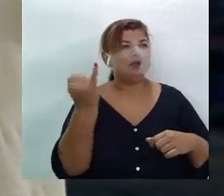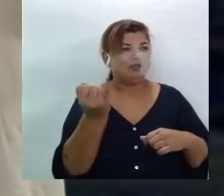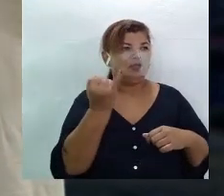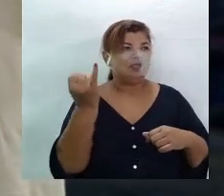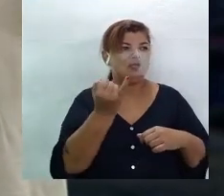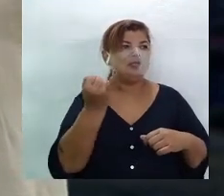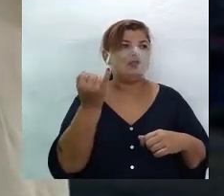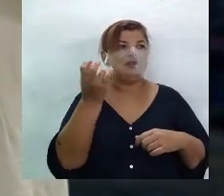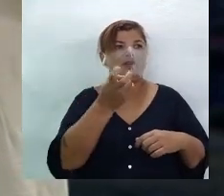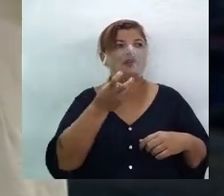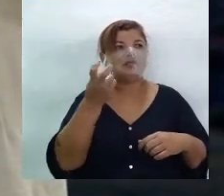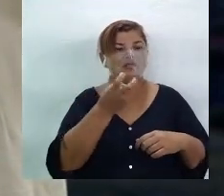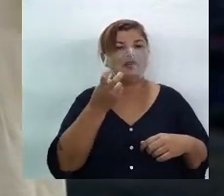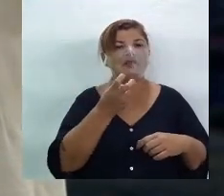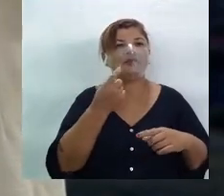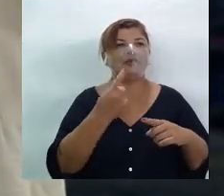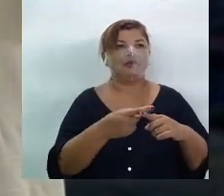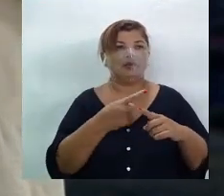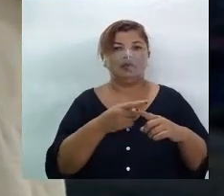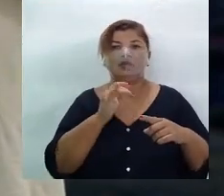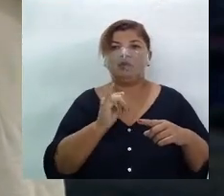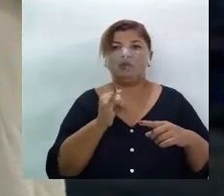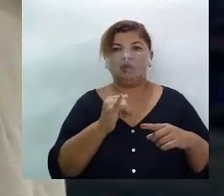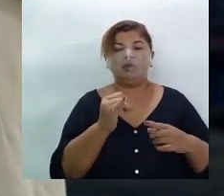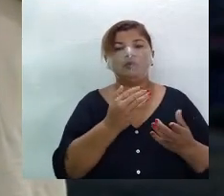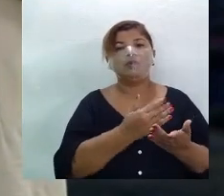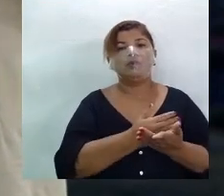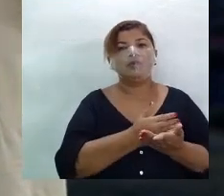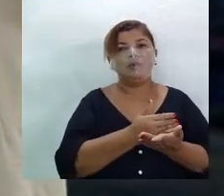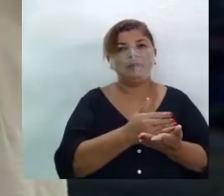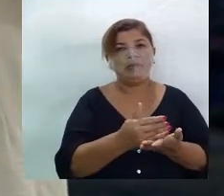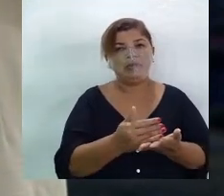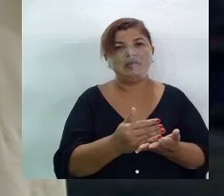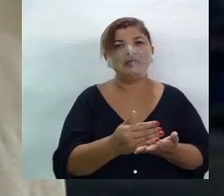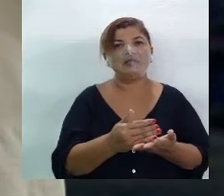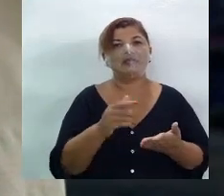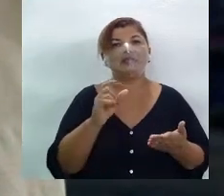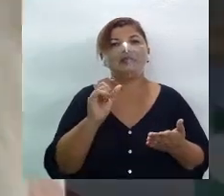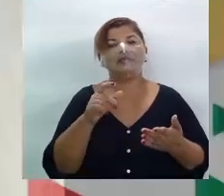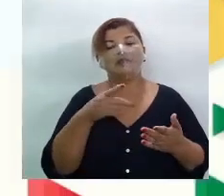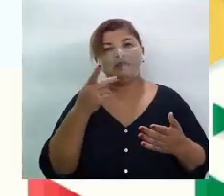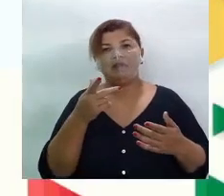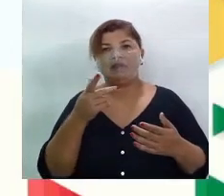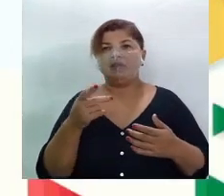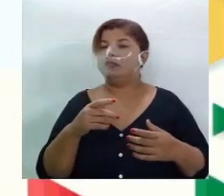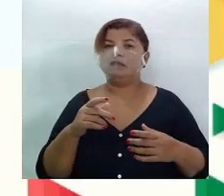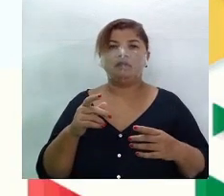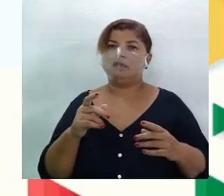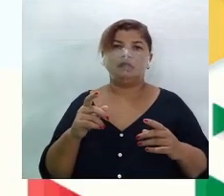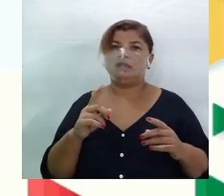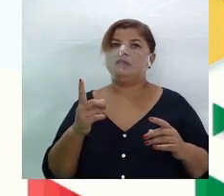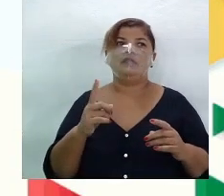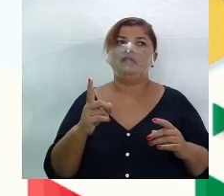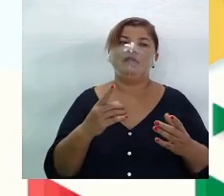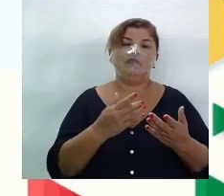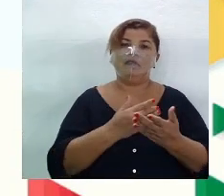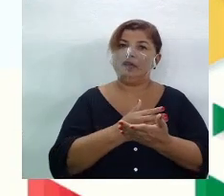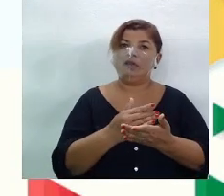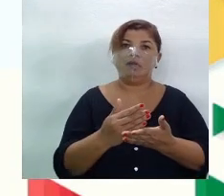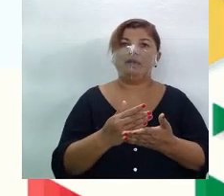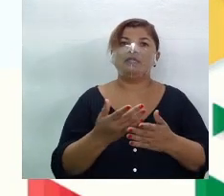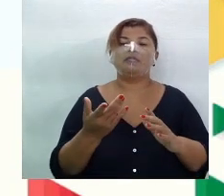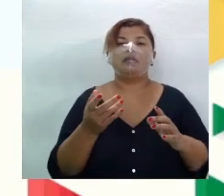né? O conto, ele começa, o relato que o Gilberto Freire faz, ele dizendo que não vai começar os relatos, né, a gente